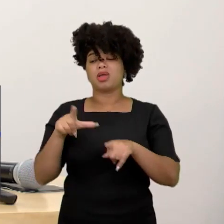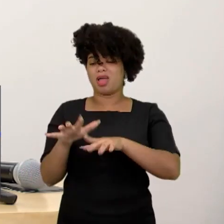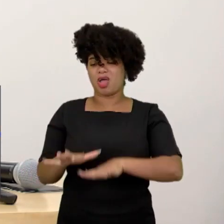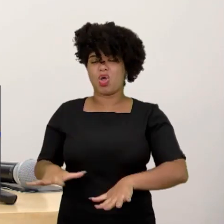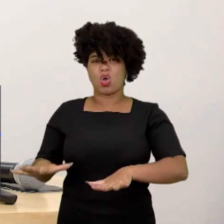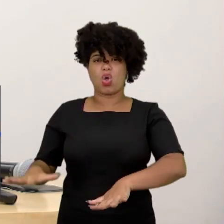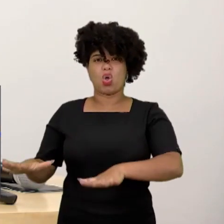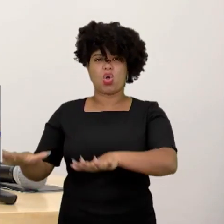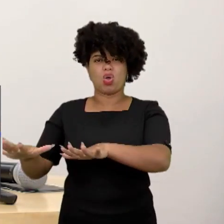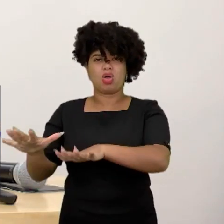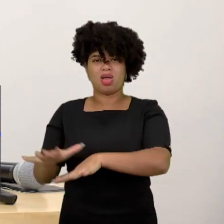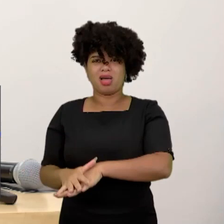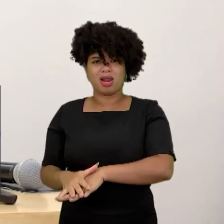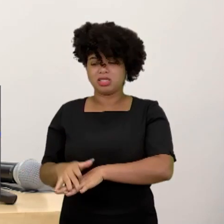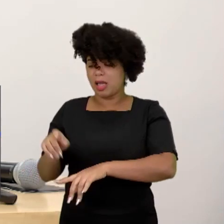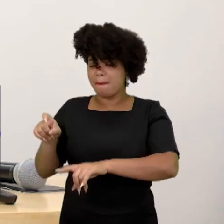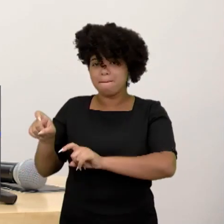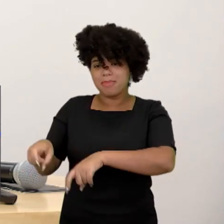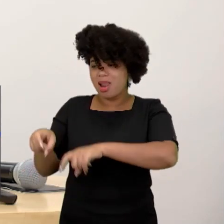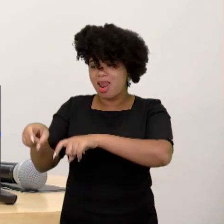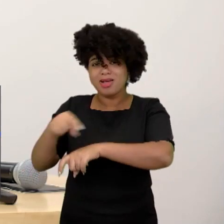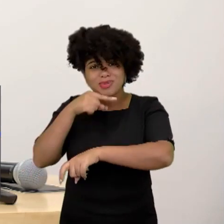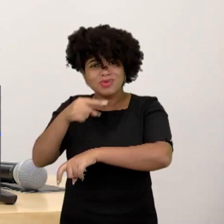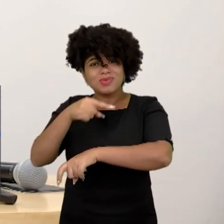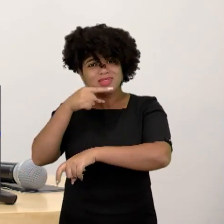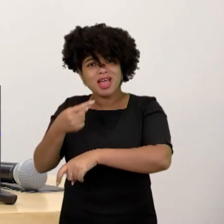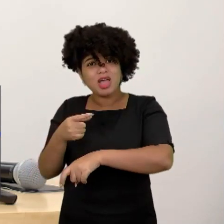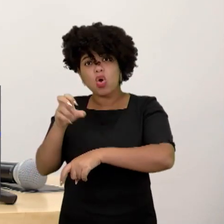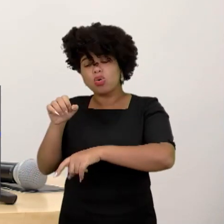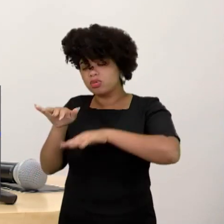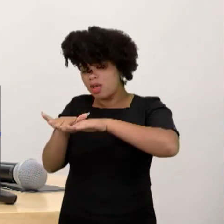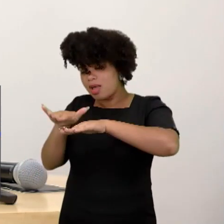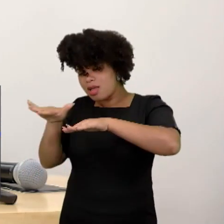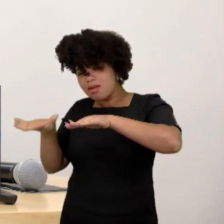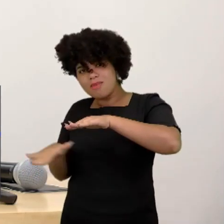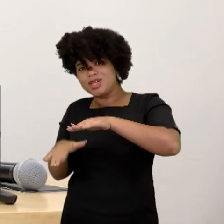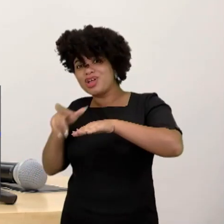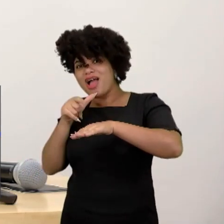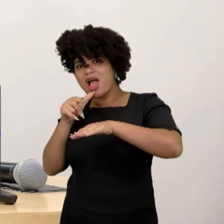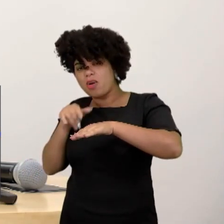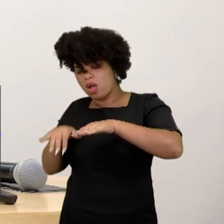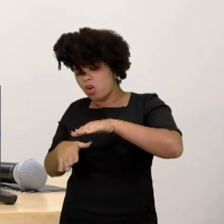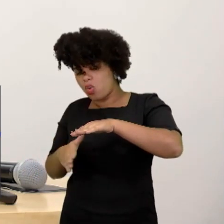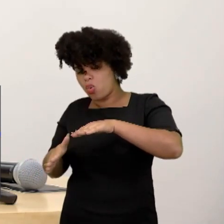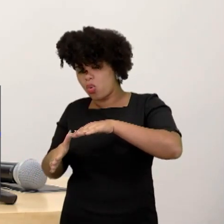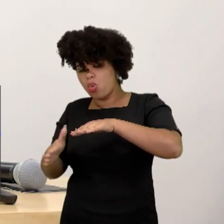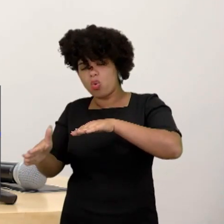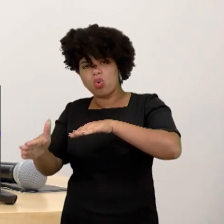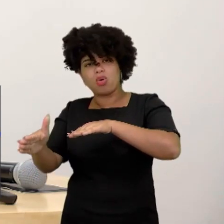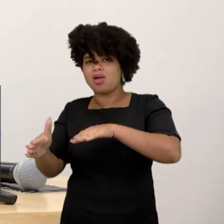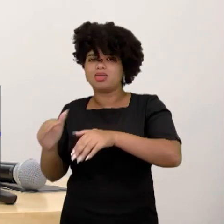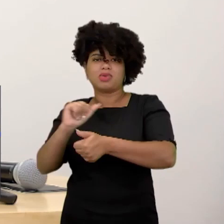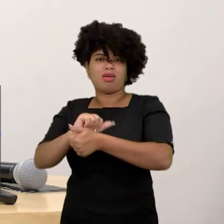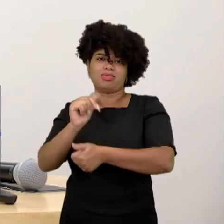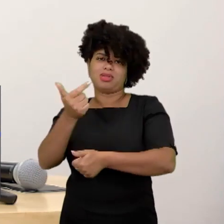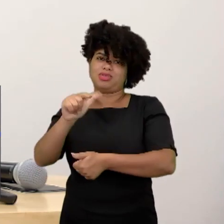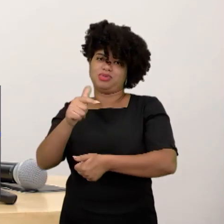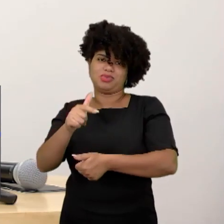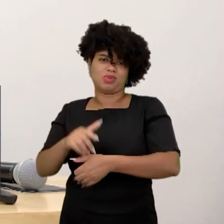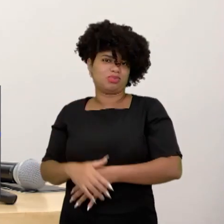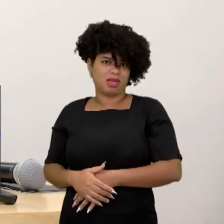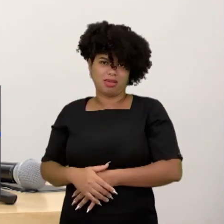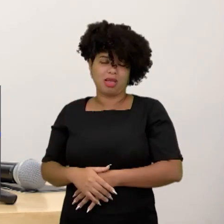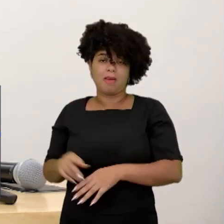se infertilizando prejudica os lençóis freáticos, né? Porque você acaba tirando a vegetação e, logicamente, essa água não